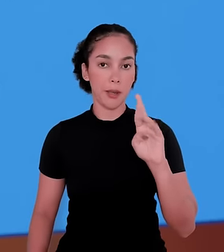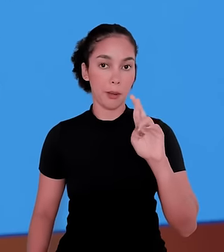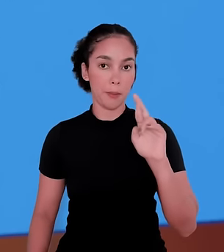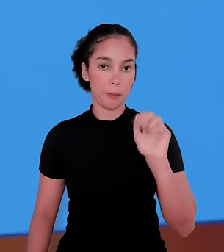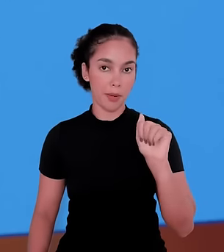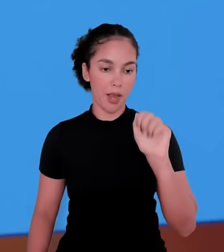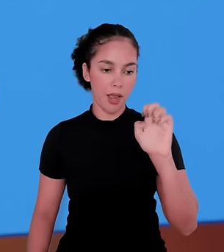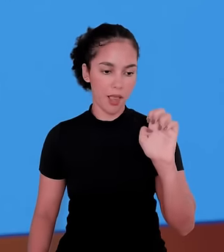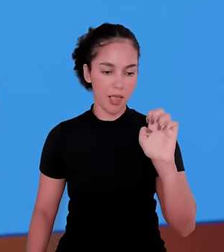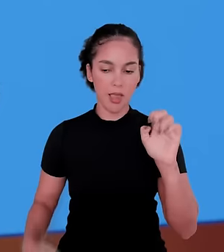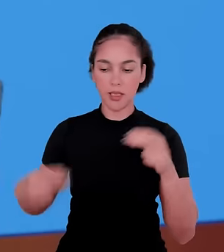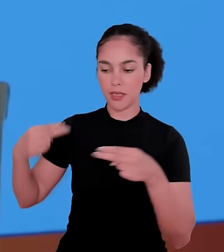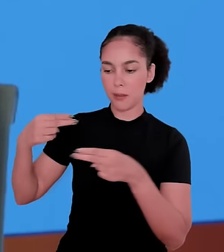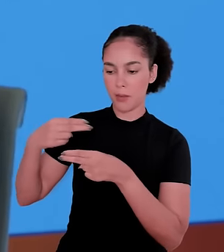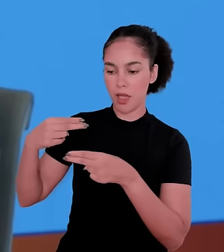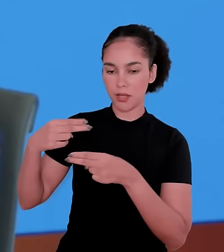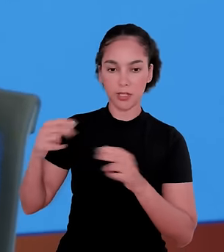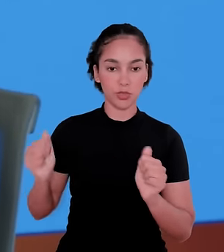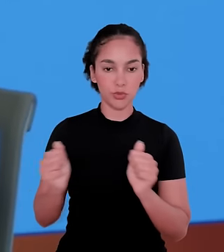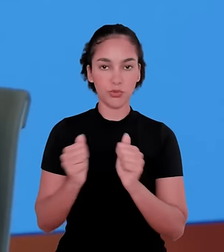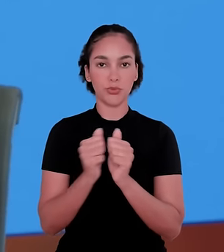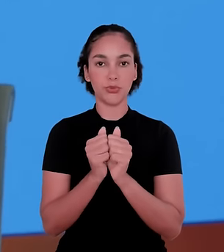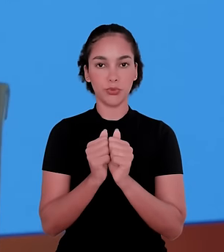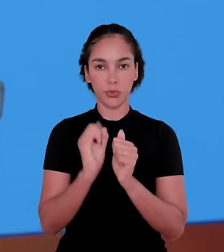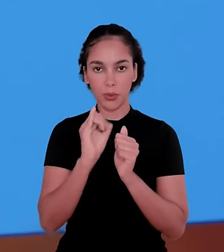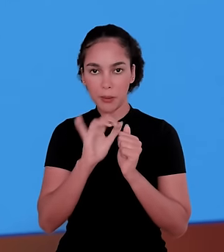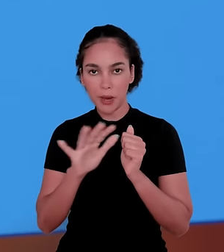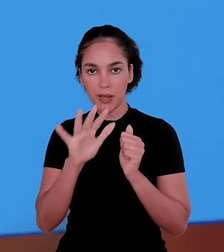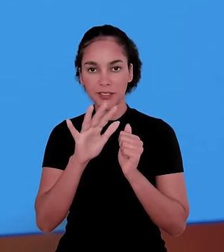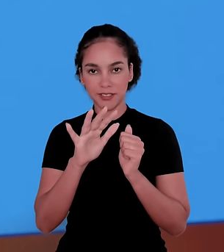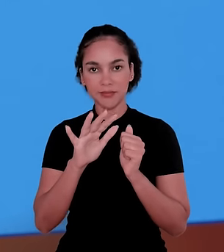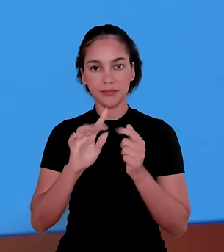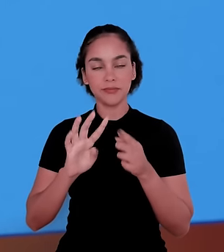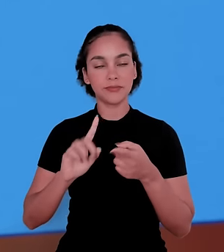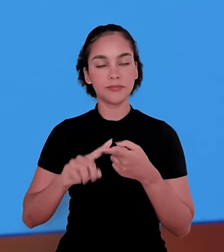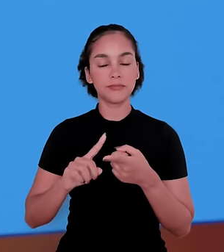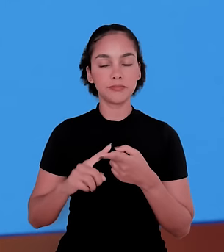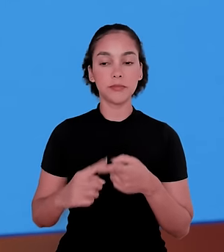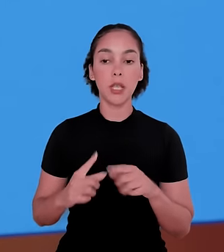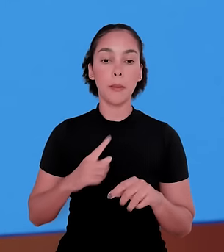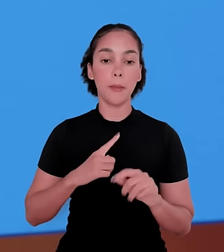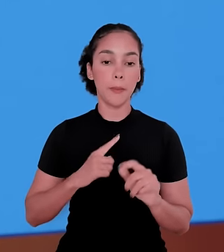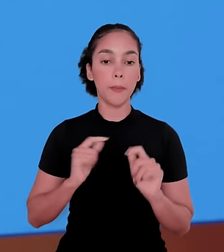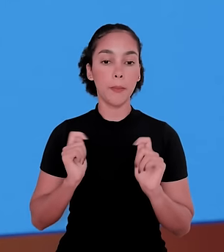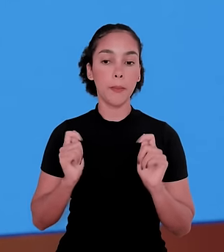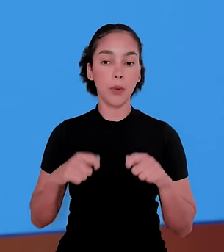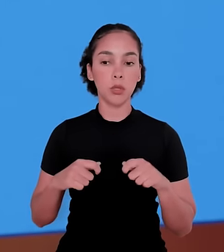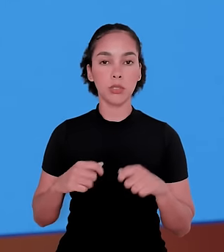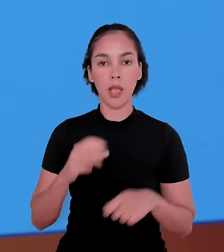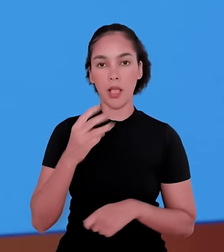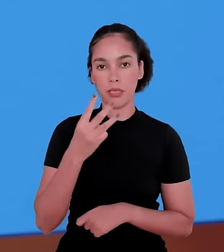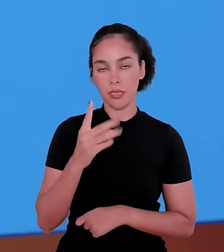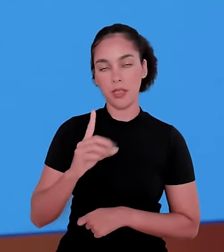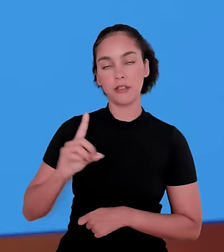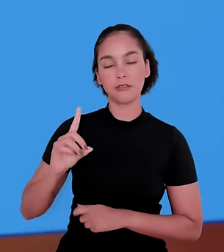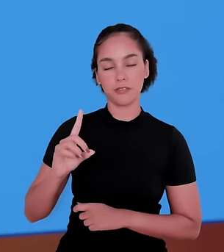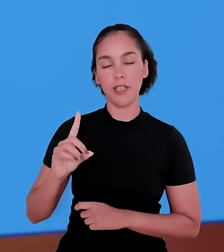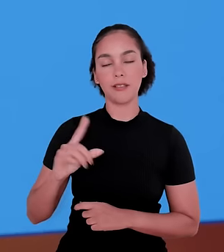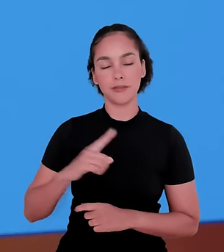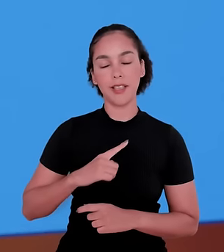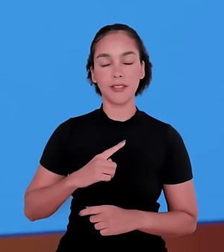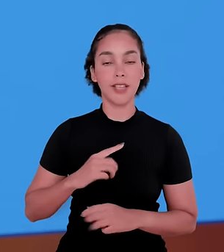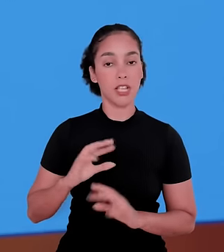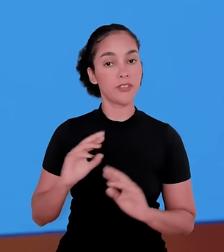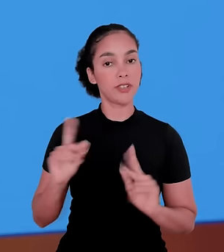ao nome E além disso nós temos uma marca que pode ser tridimensional que é um pouquinho diferente mas que